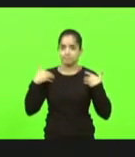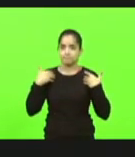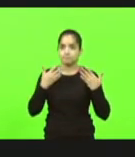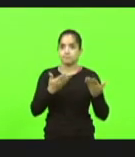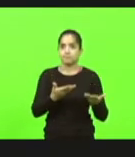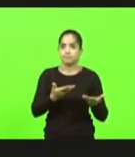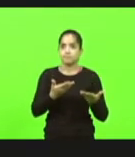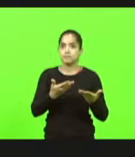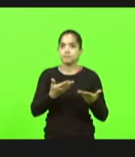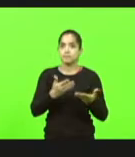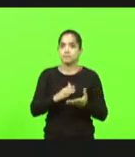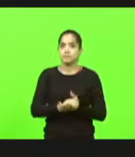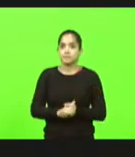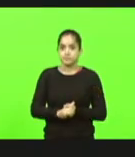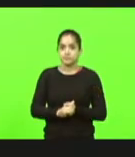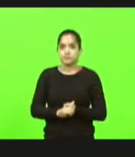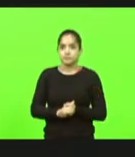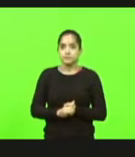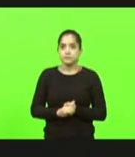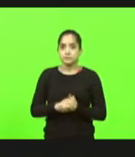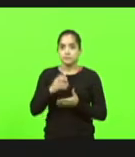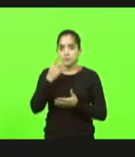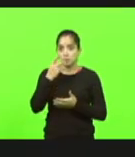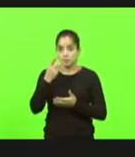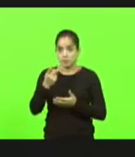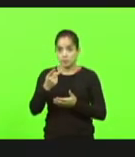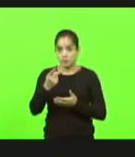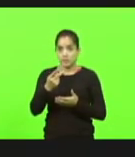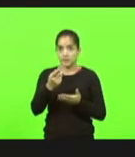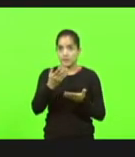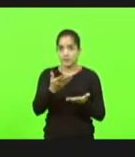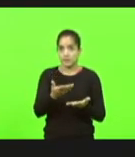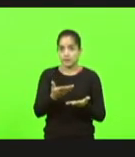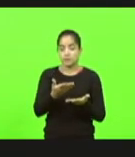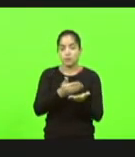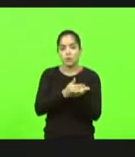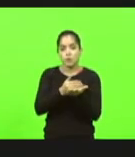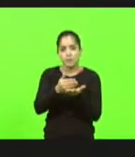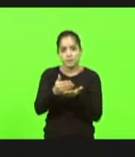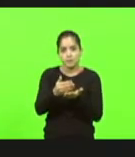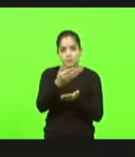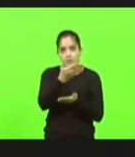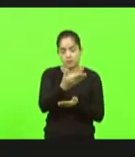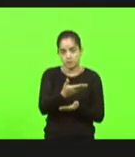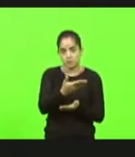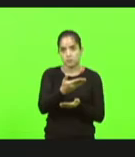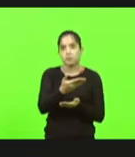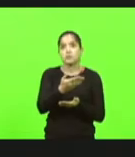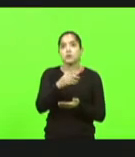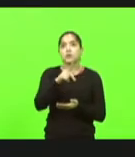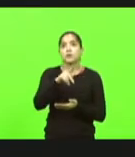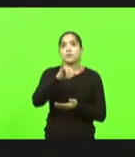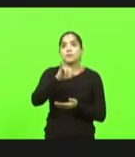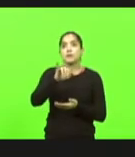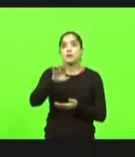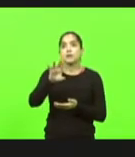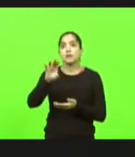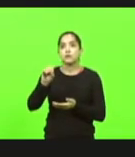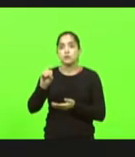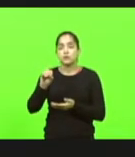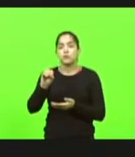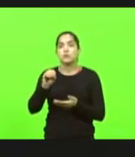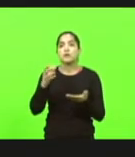como eu disse aos deputados, nós vamos ouvir inicialmente o doutor Piero Menegassi, que fará